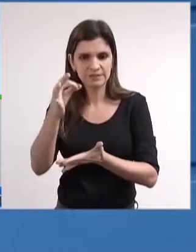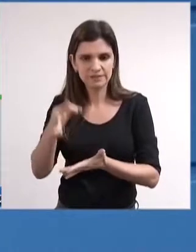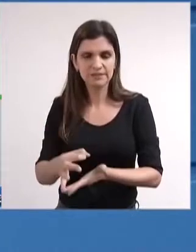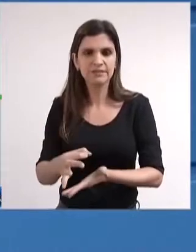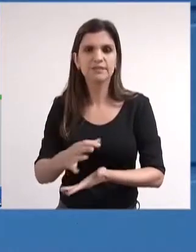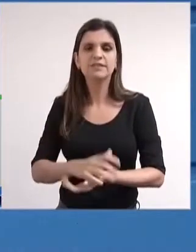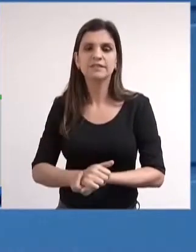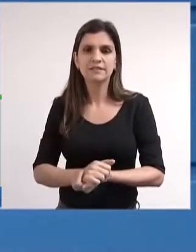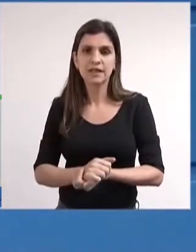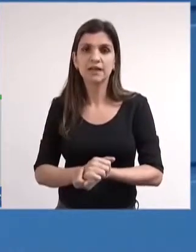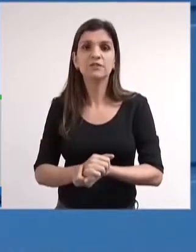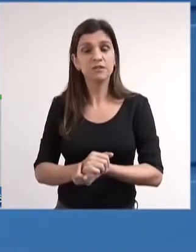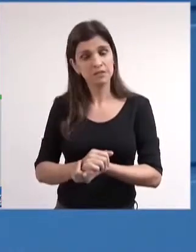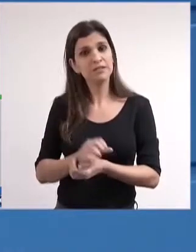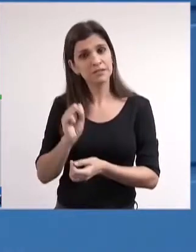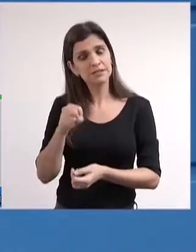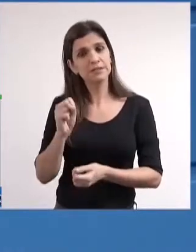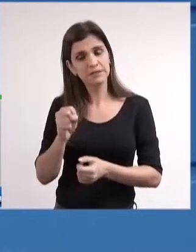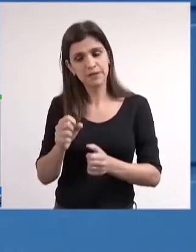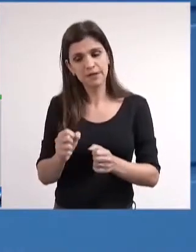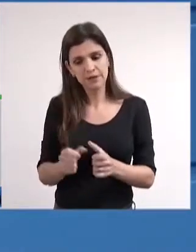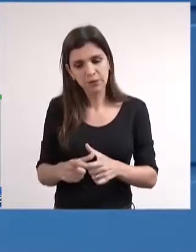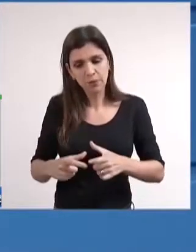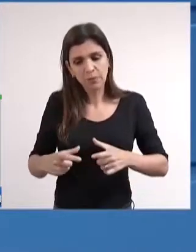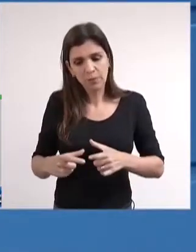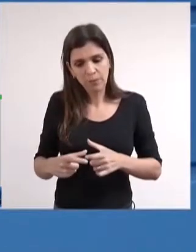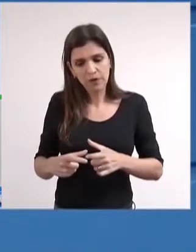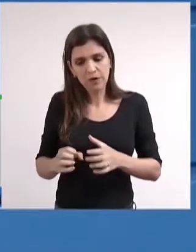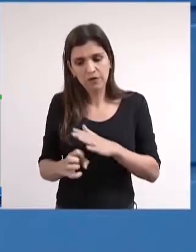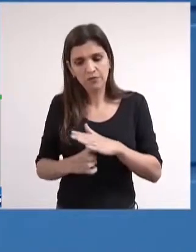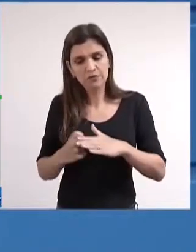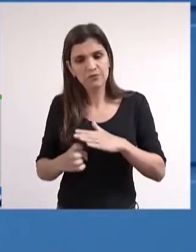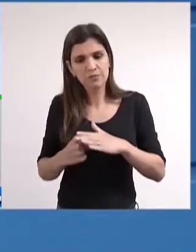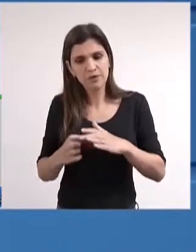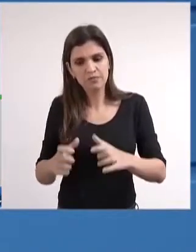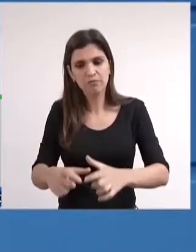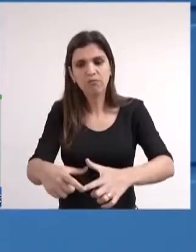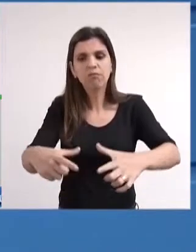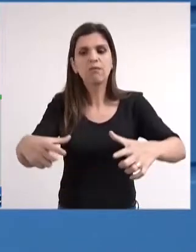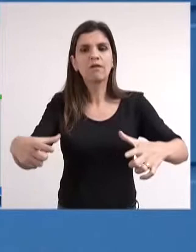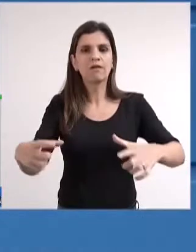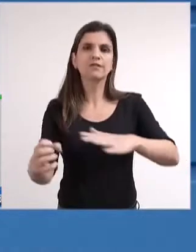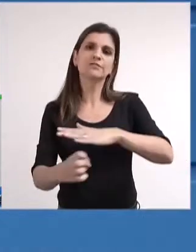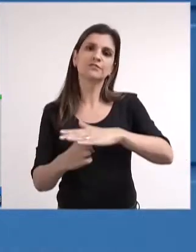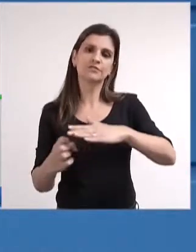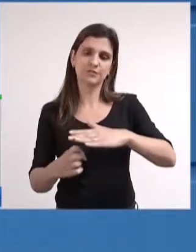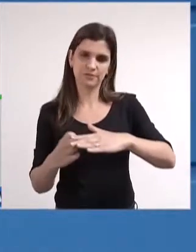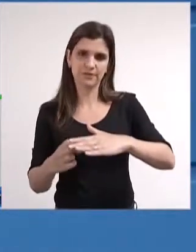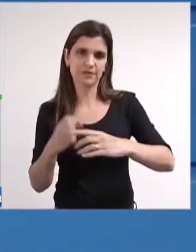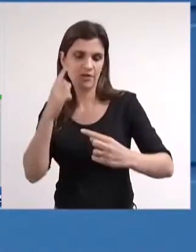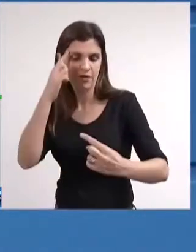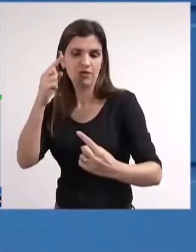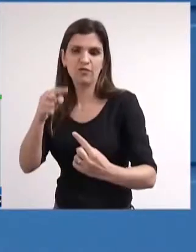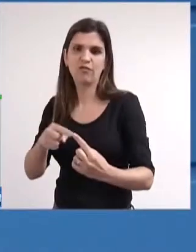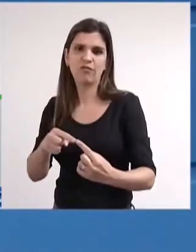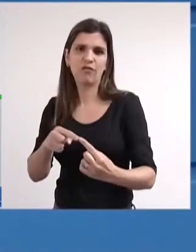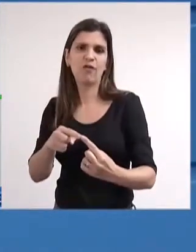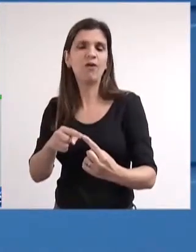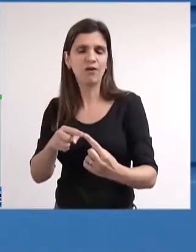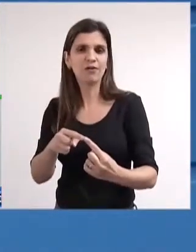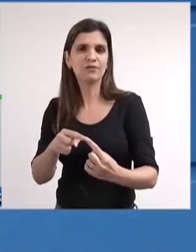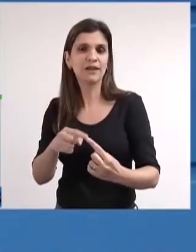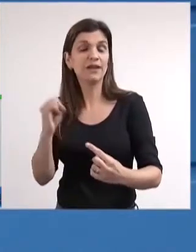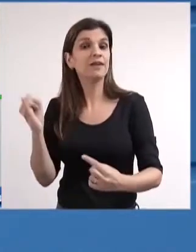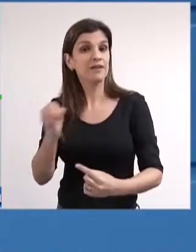Não é? Porque se você pensar nas grandes empresas, concentrar apenas nesse foco, às vezes ela não acontece. Mas é o